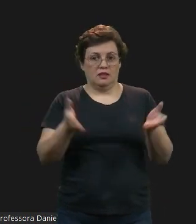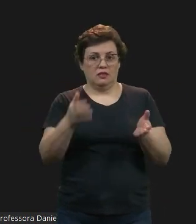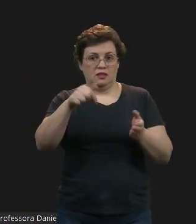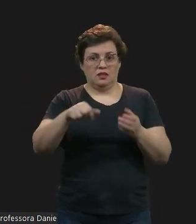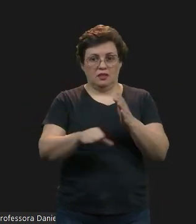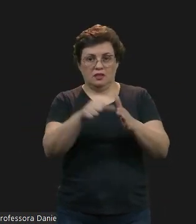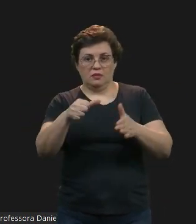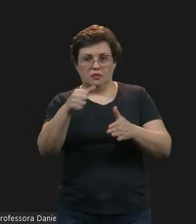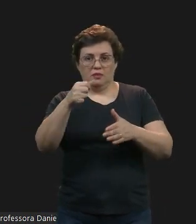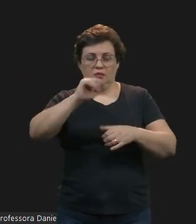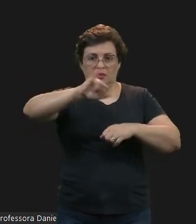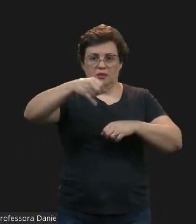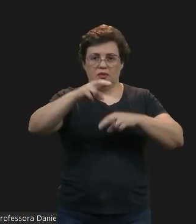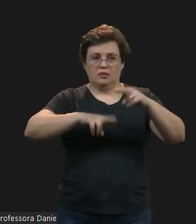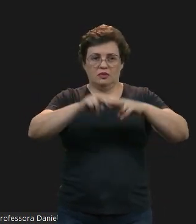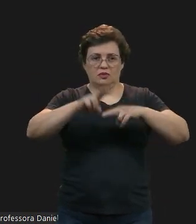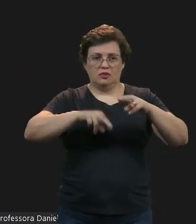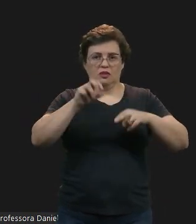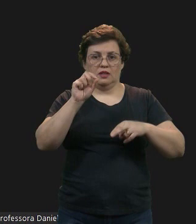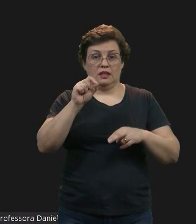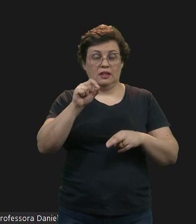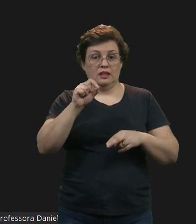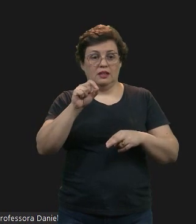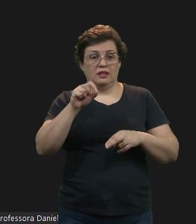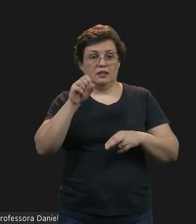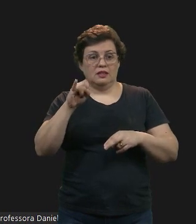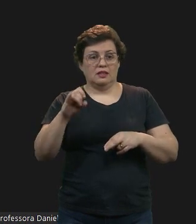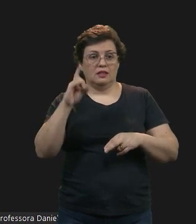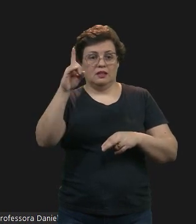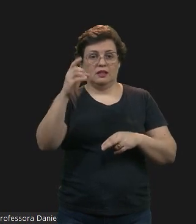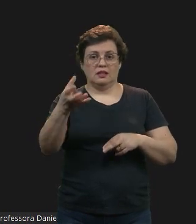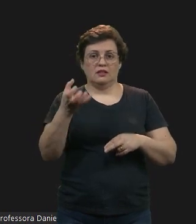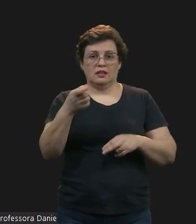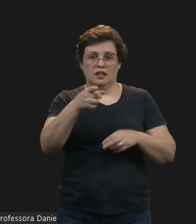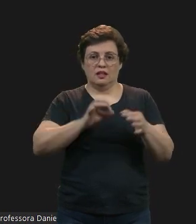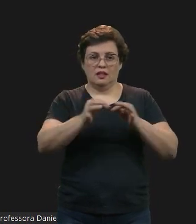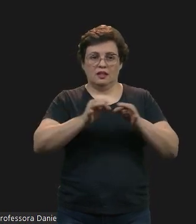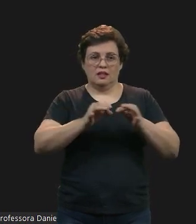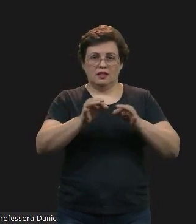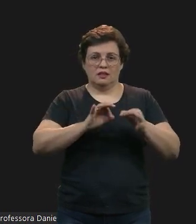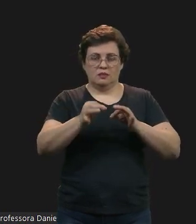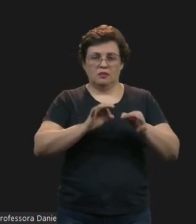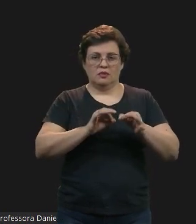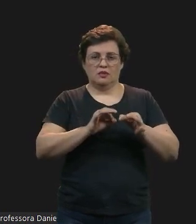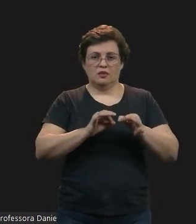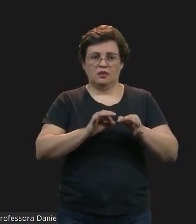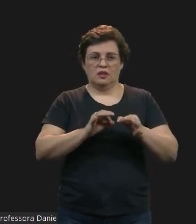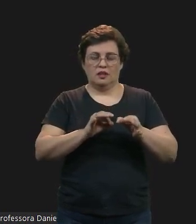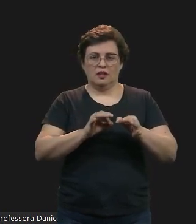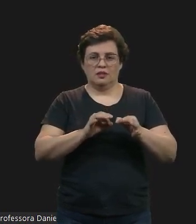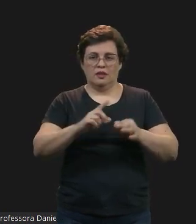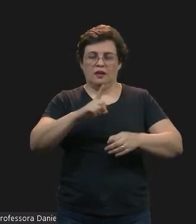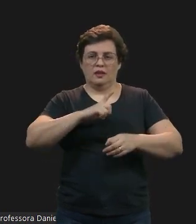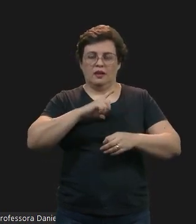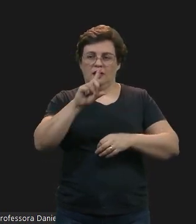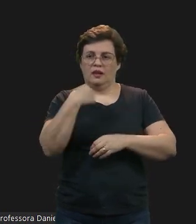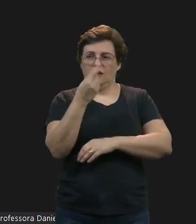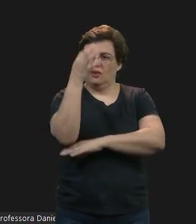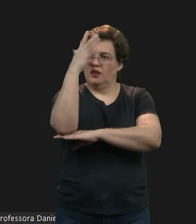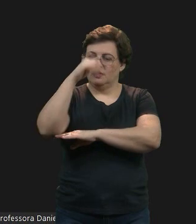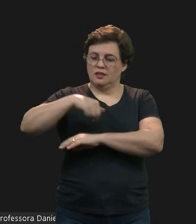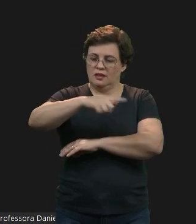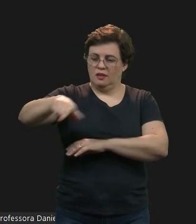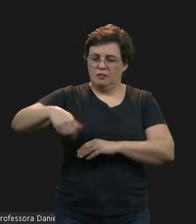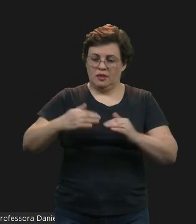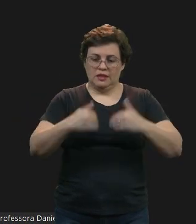nesse 1º de junho, que se Deus quiser, esse projeto passado, e na nossa praça, em frente da EMEI Sementinha, o